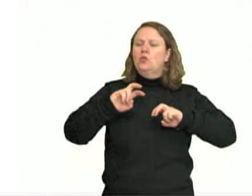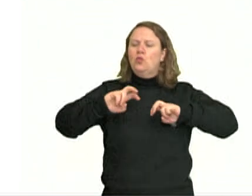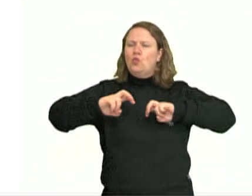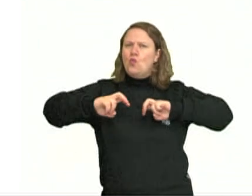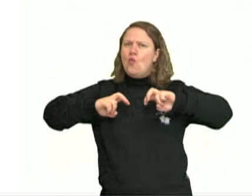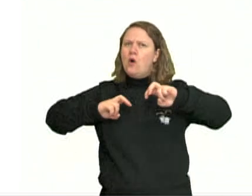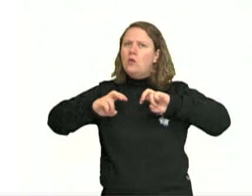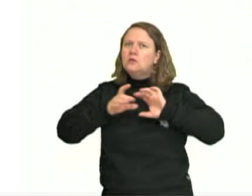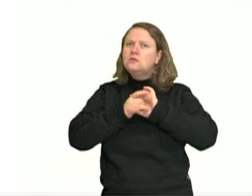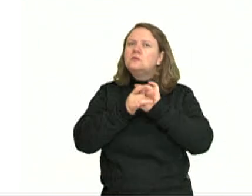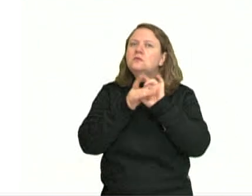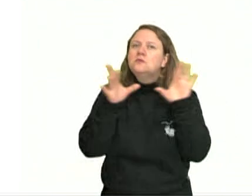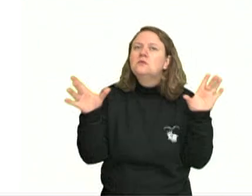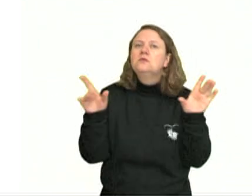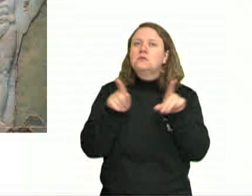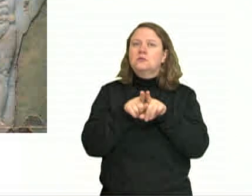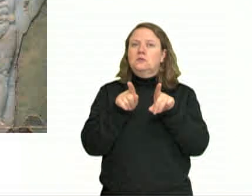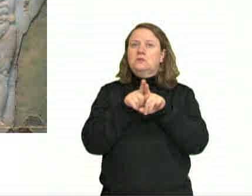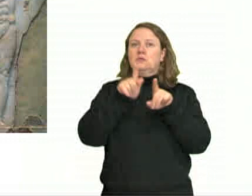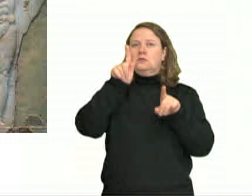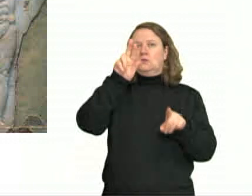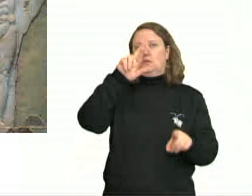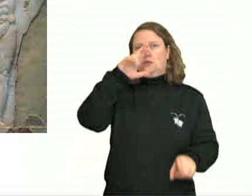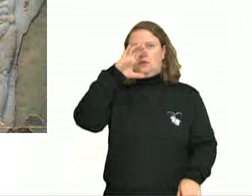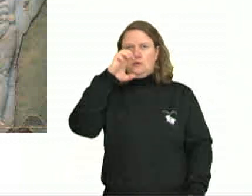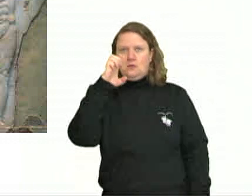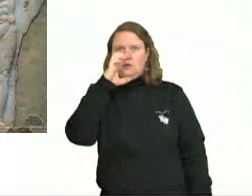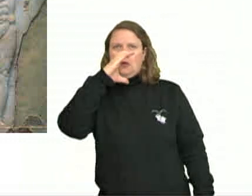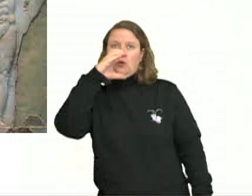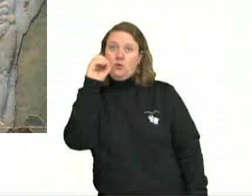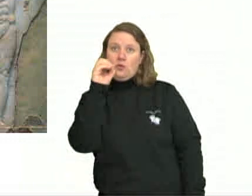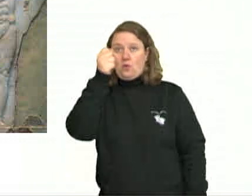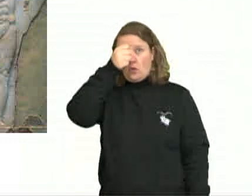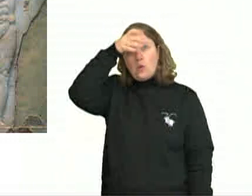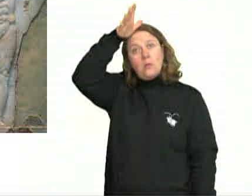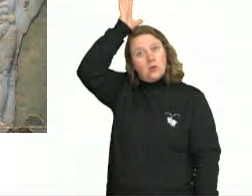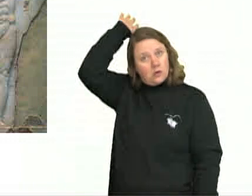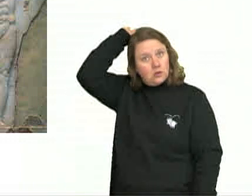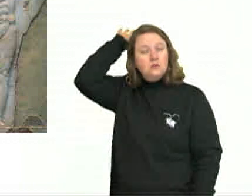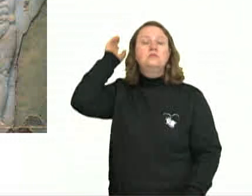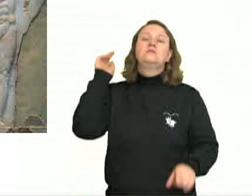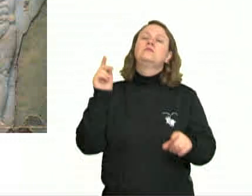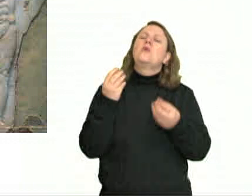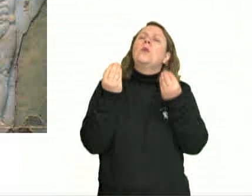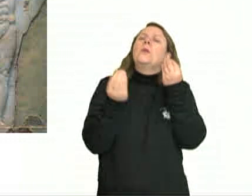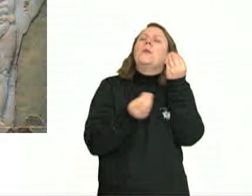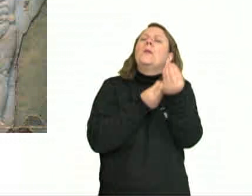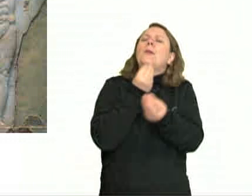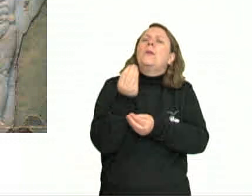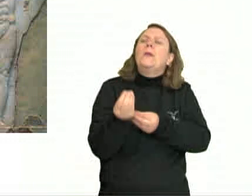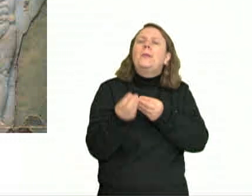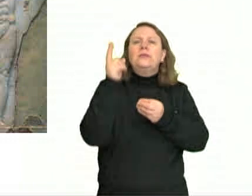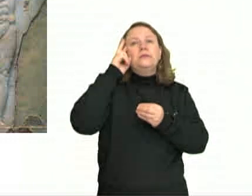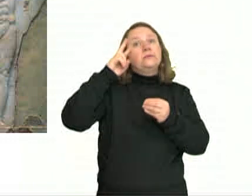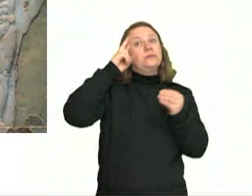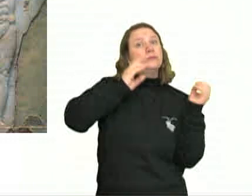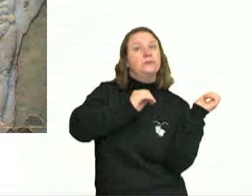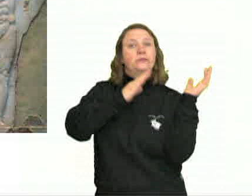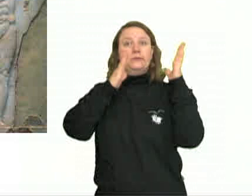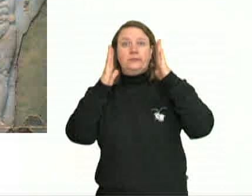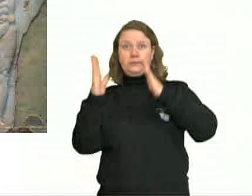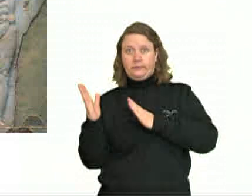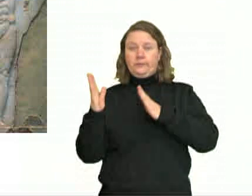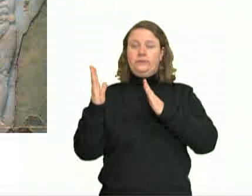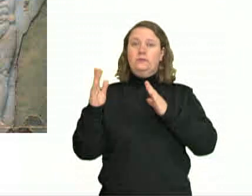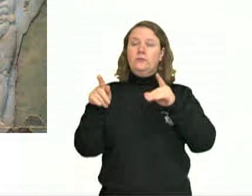luta livre e a luta greco-romana. Vamos falar um pouquinho sobre a história dessas lutas.